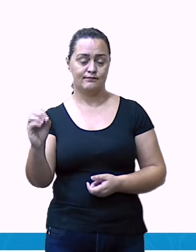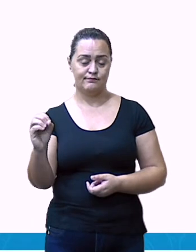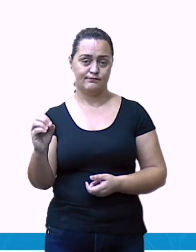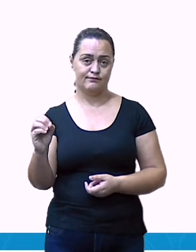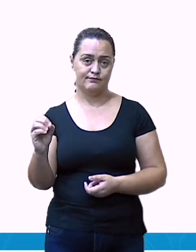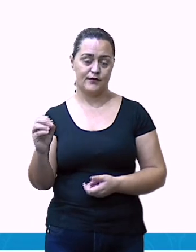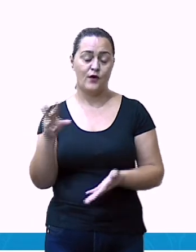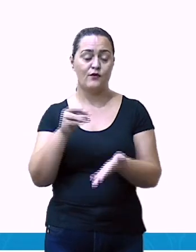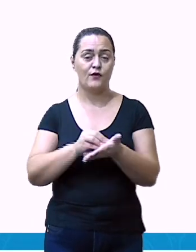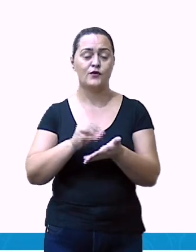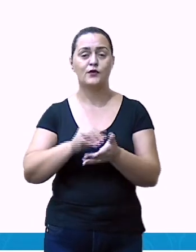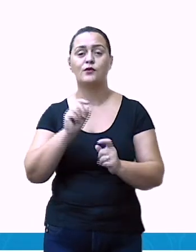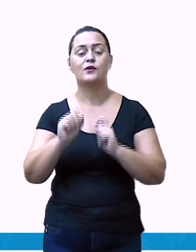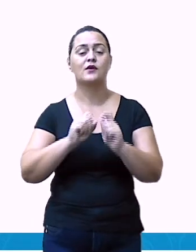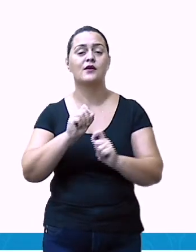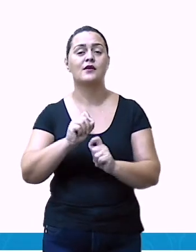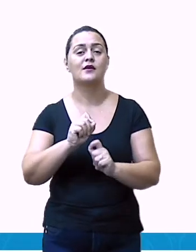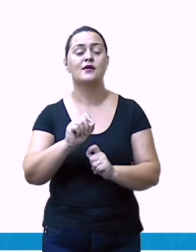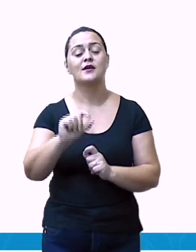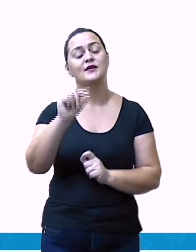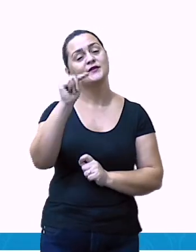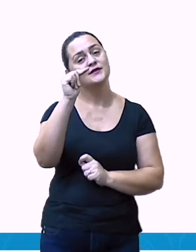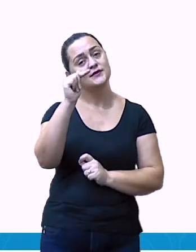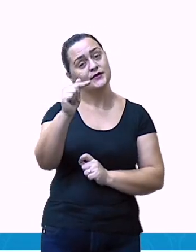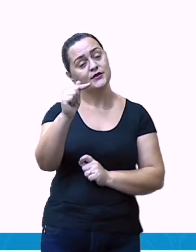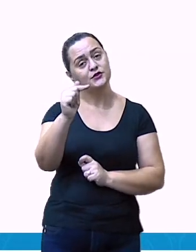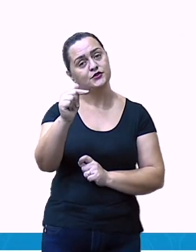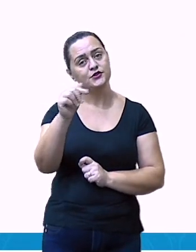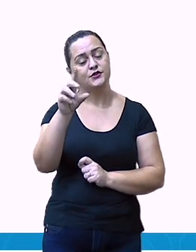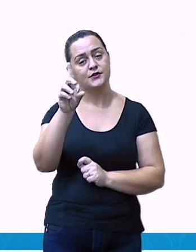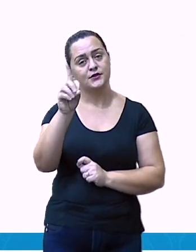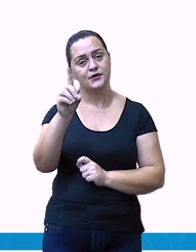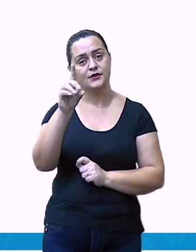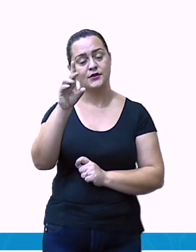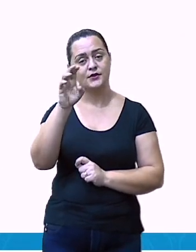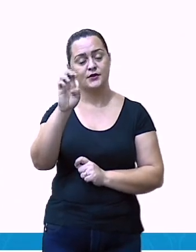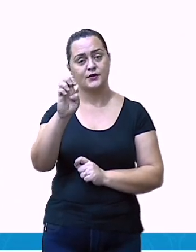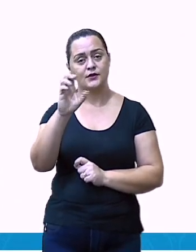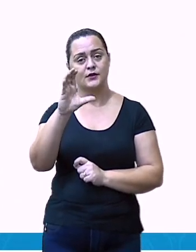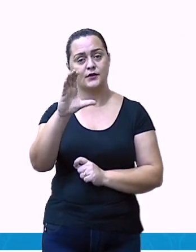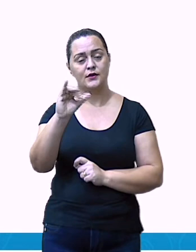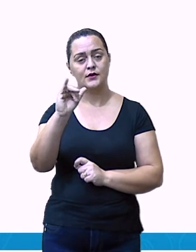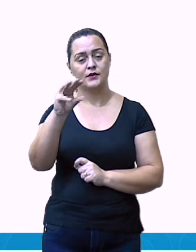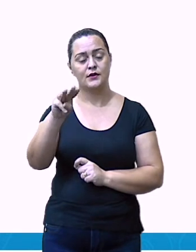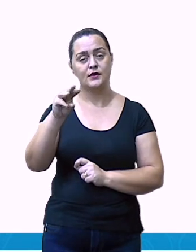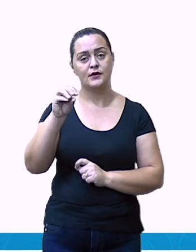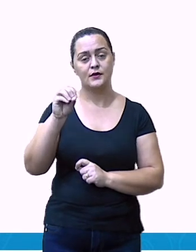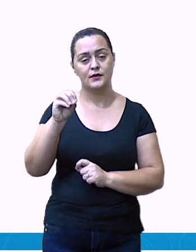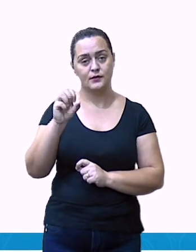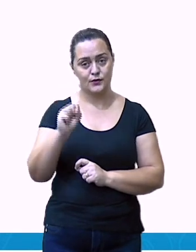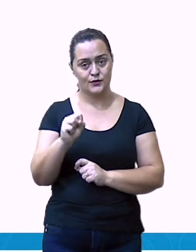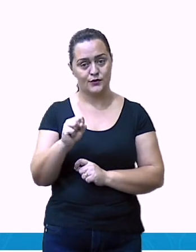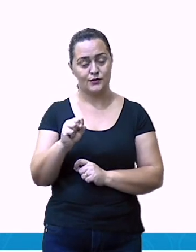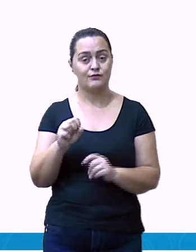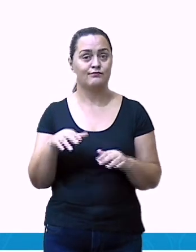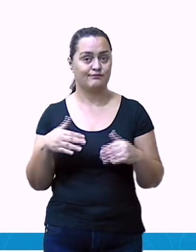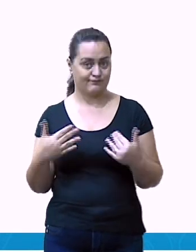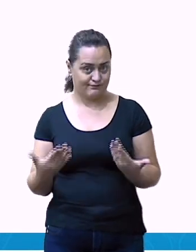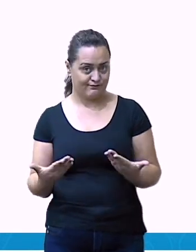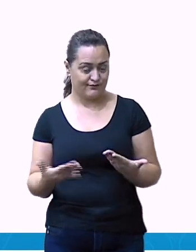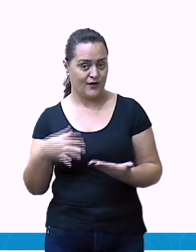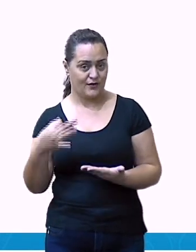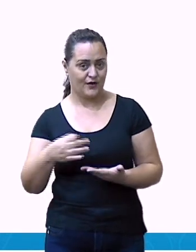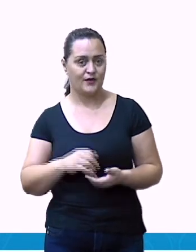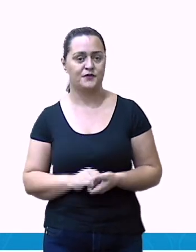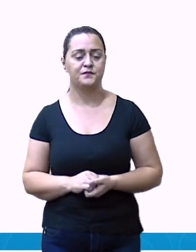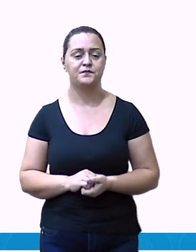seja, faltou 7 décimos para a nota máxima. Número 3.